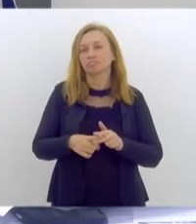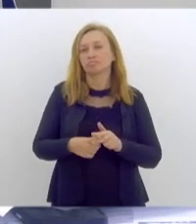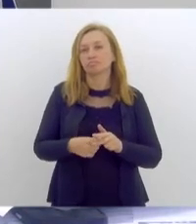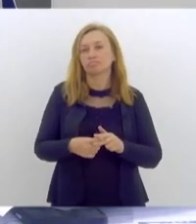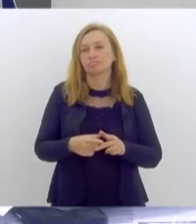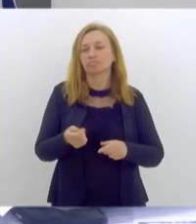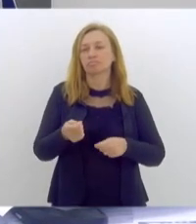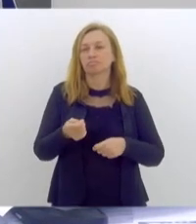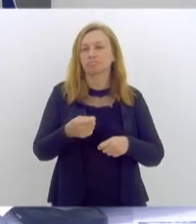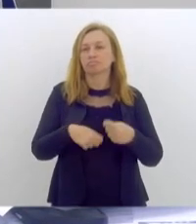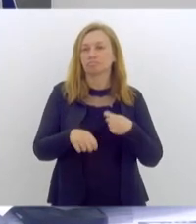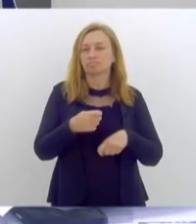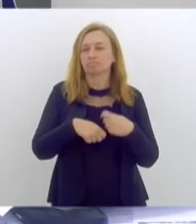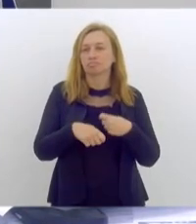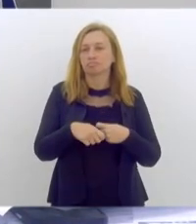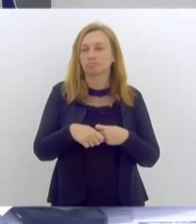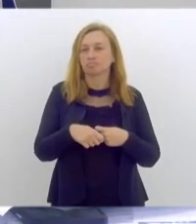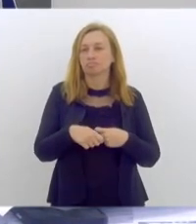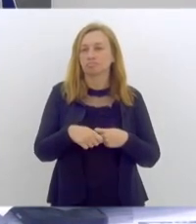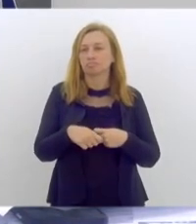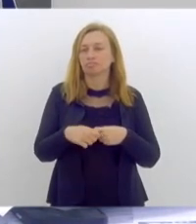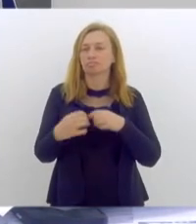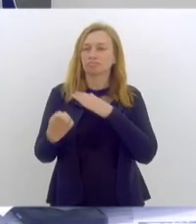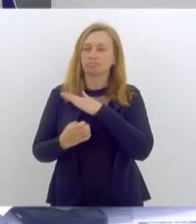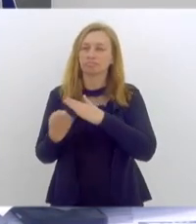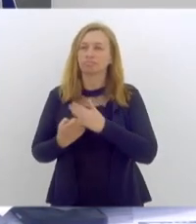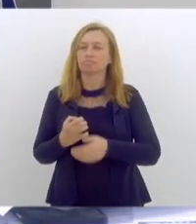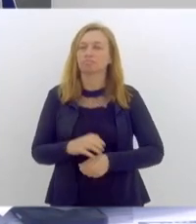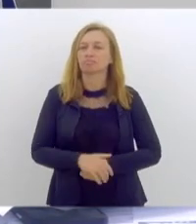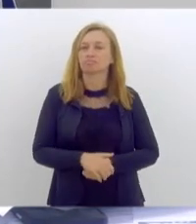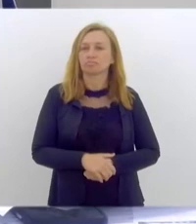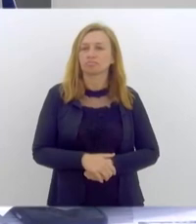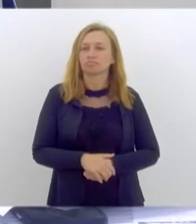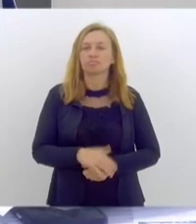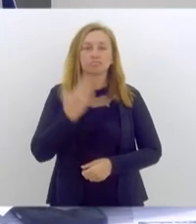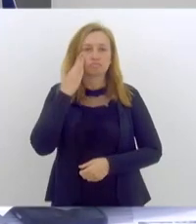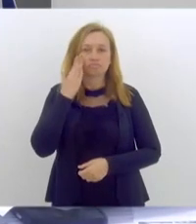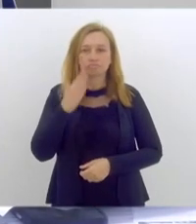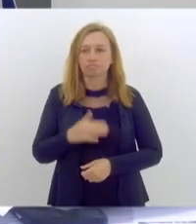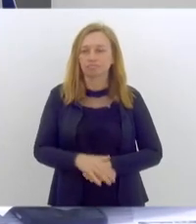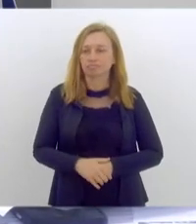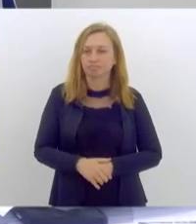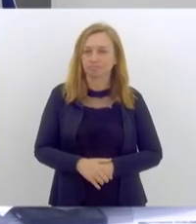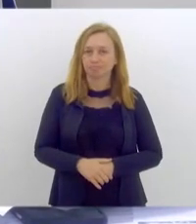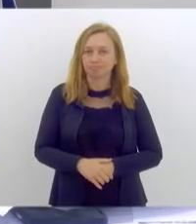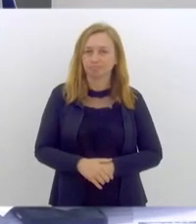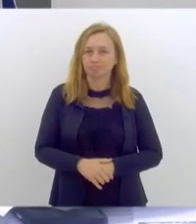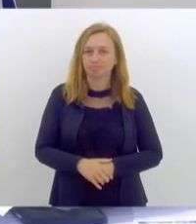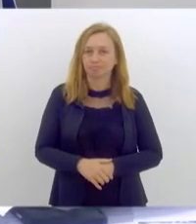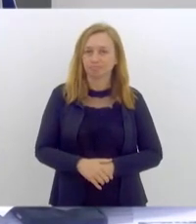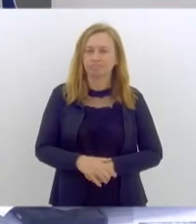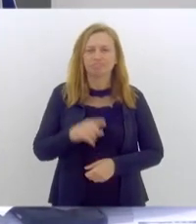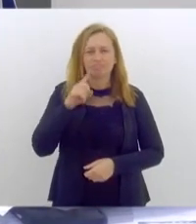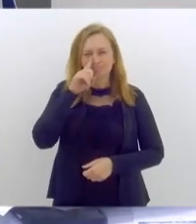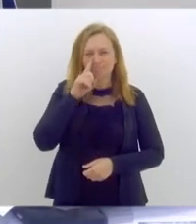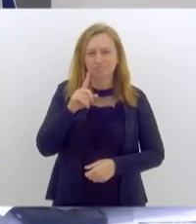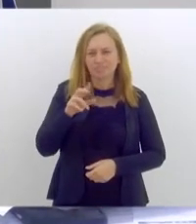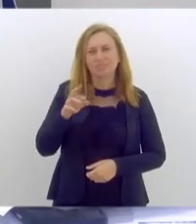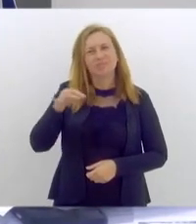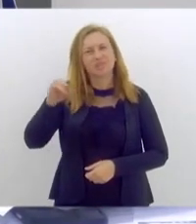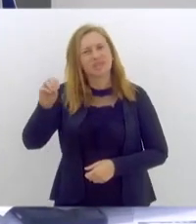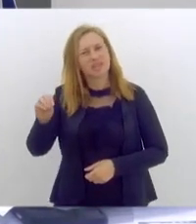pela administradora aí uma questão é a questão de entendimento em que o risco de crédito